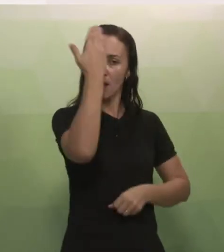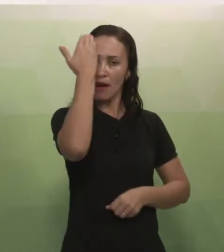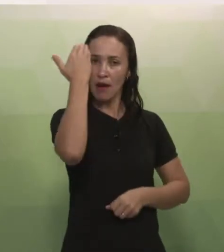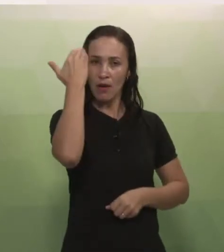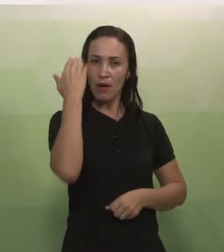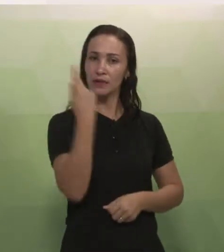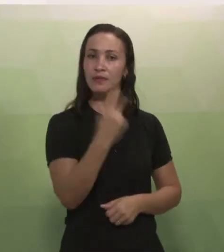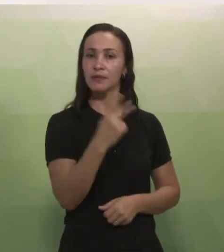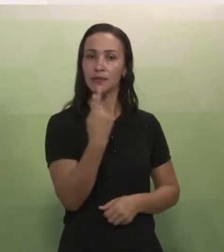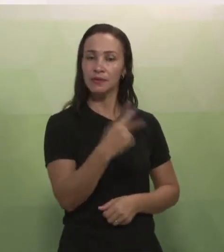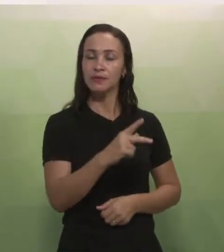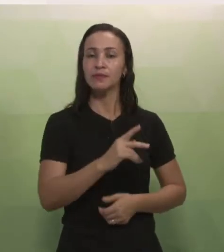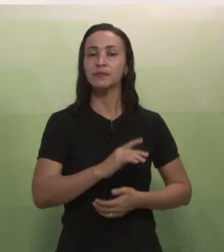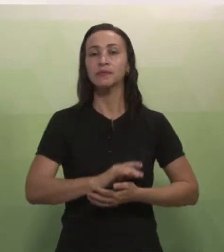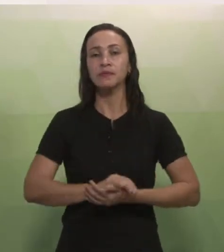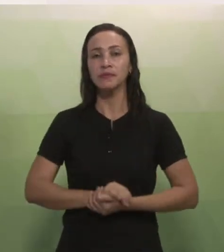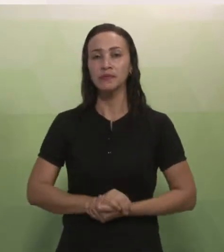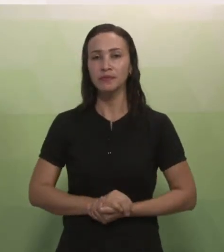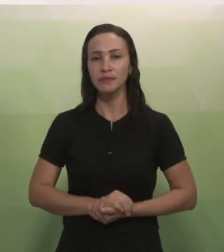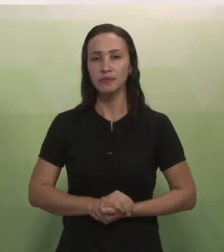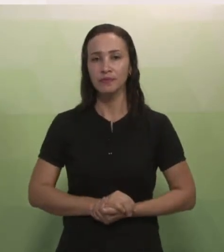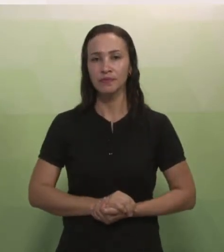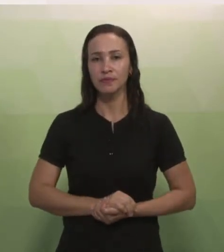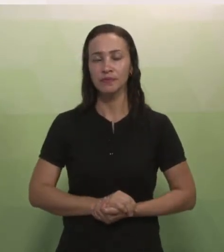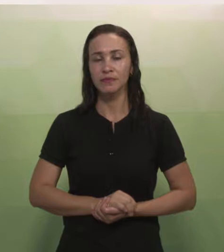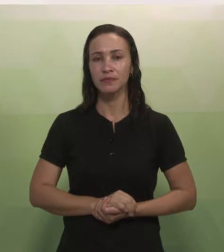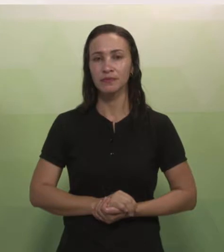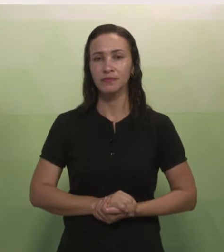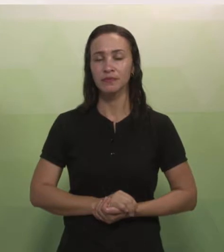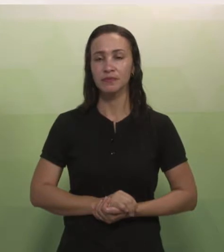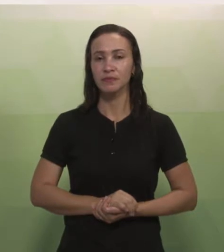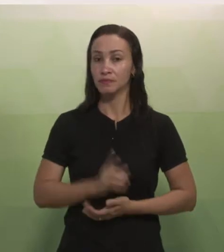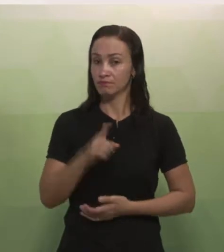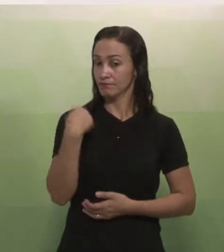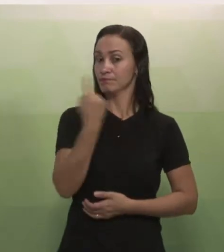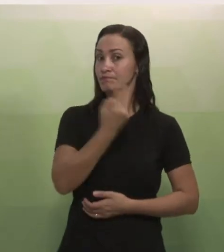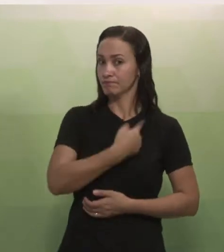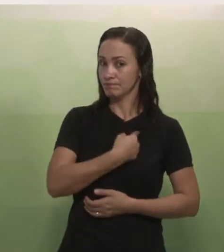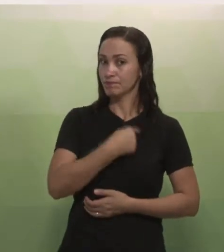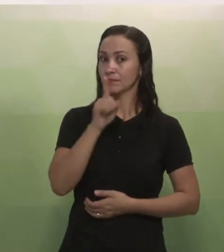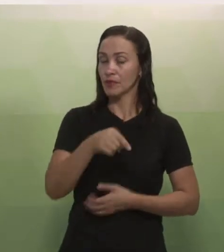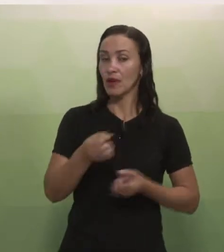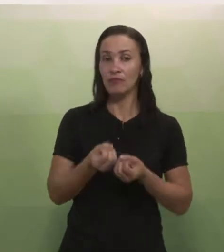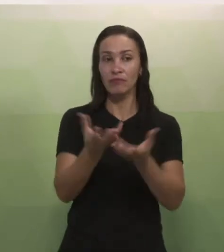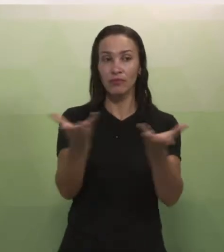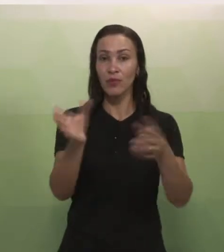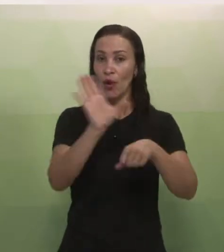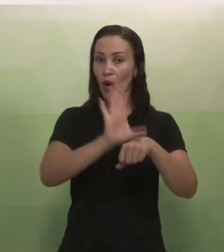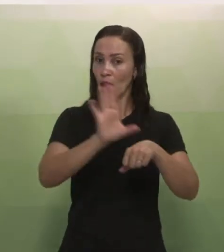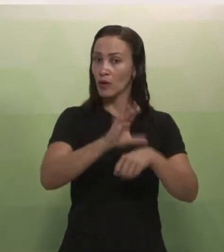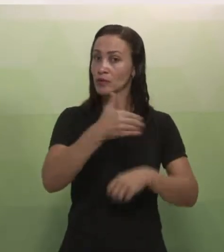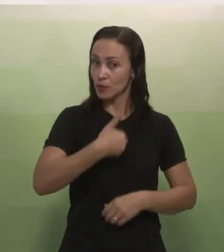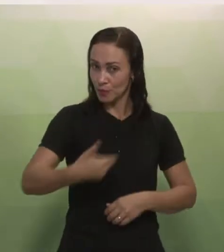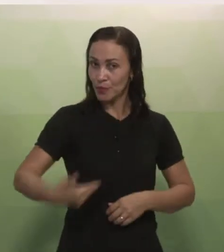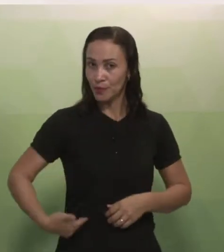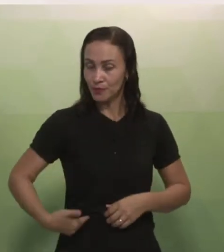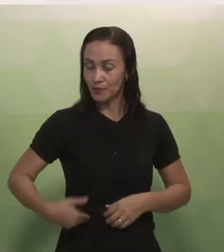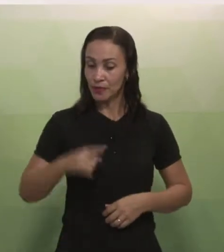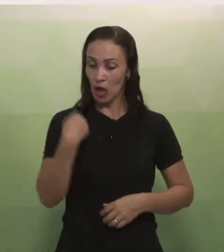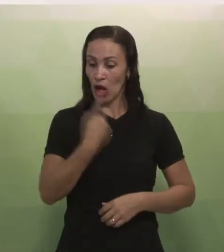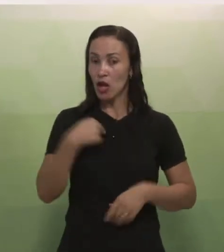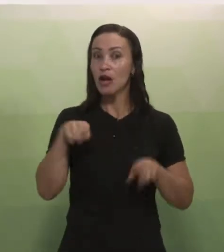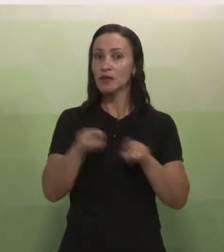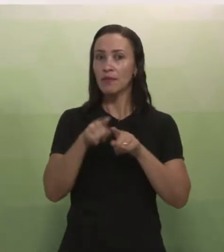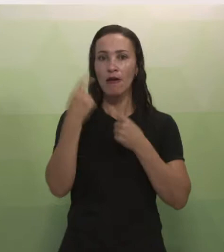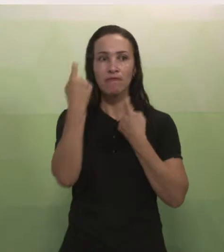acadêmico. Se nós estamos fazendo a oferta de um curso público, nós temos por